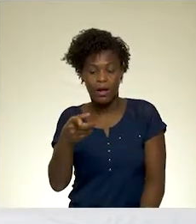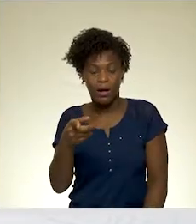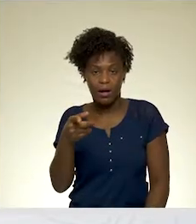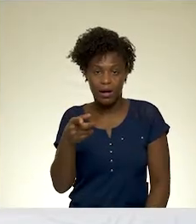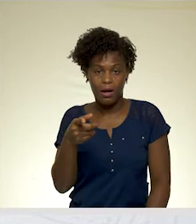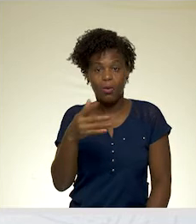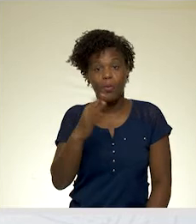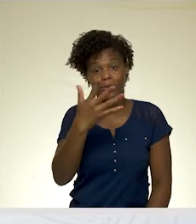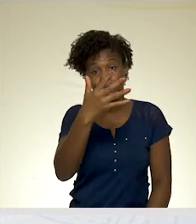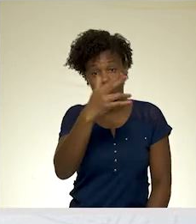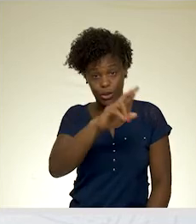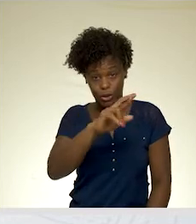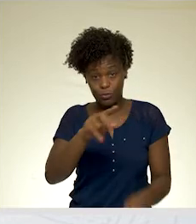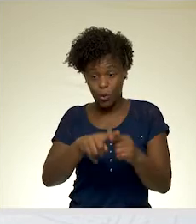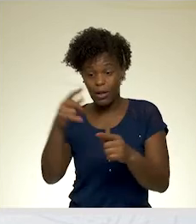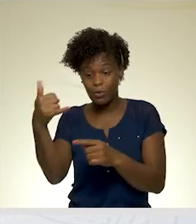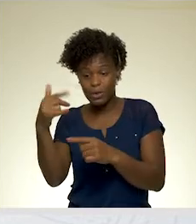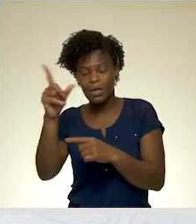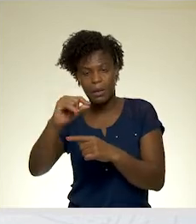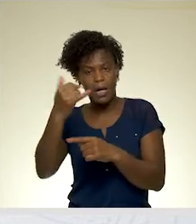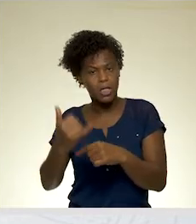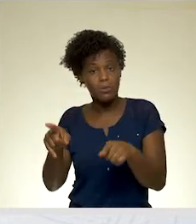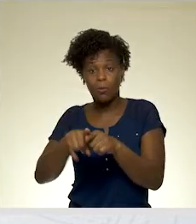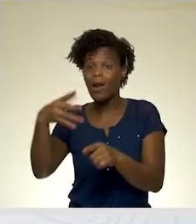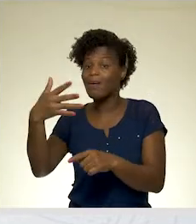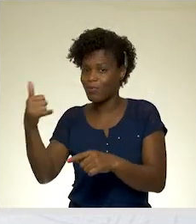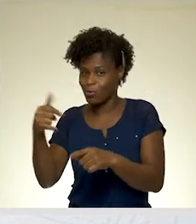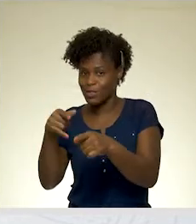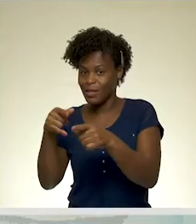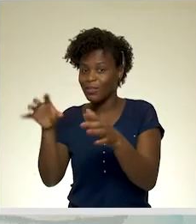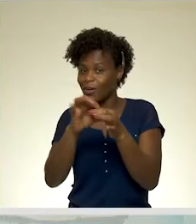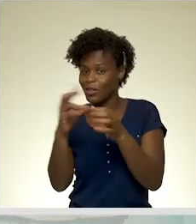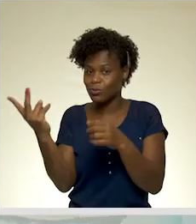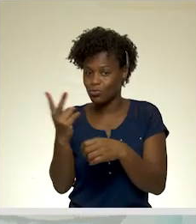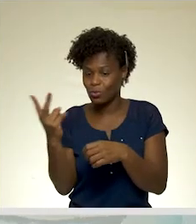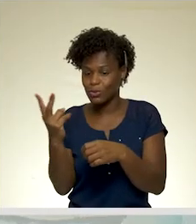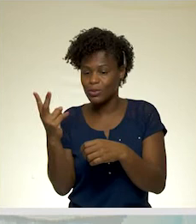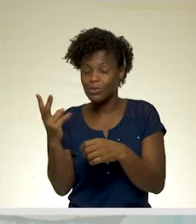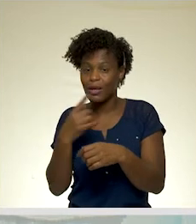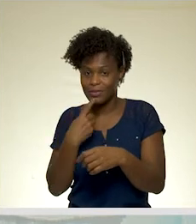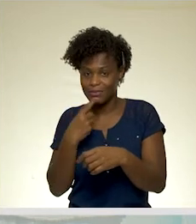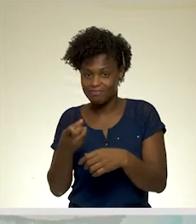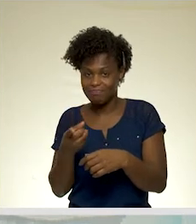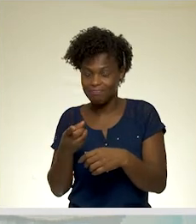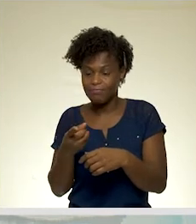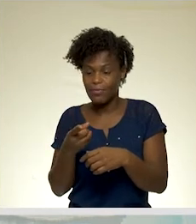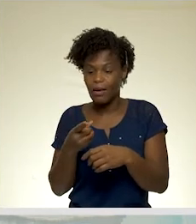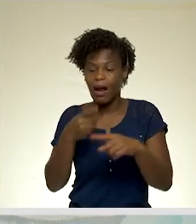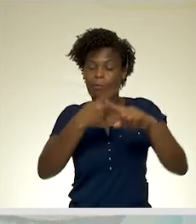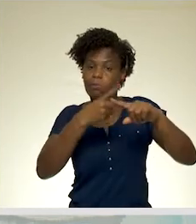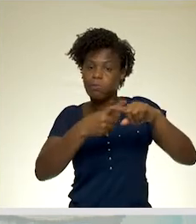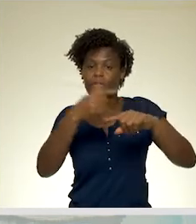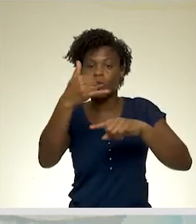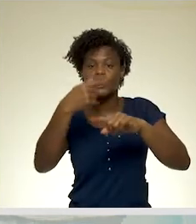quando x for 2, y é 12. A relação entre elas, certo? Produto entre